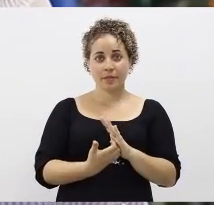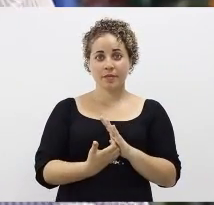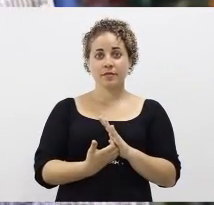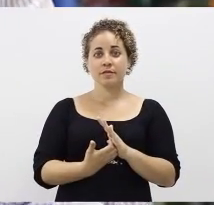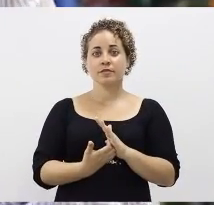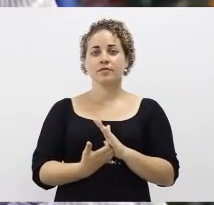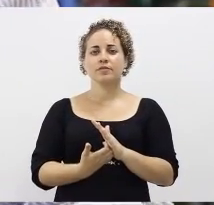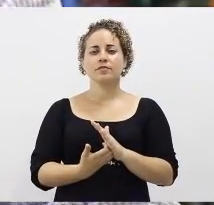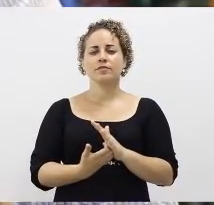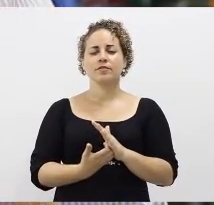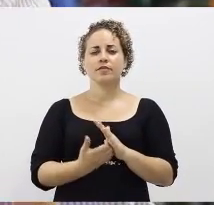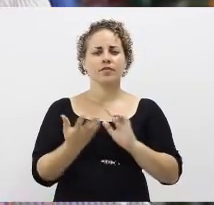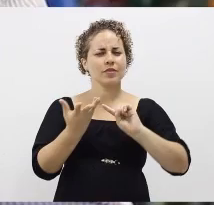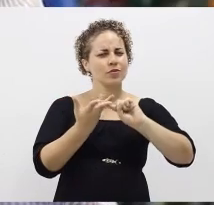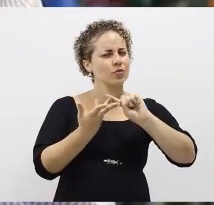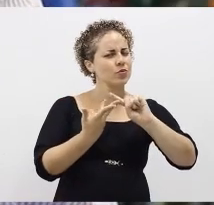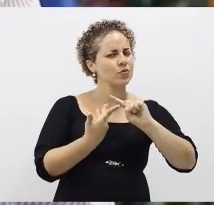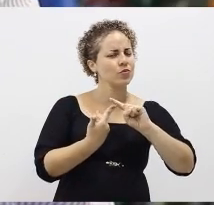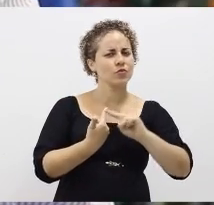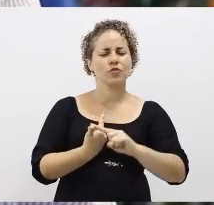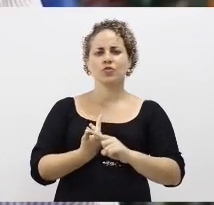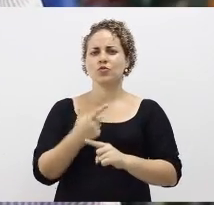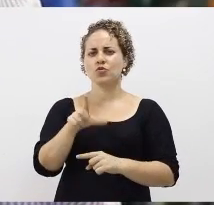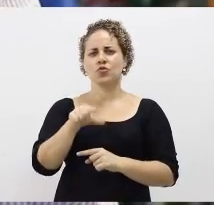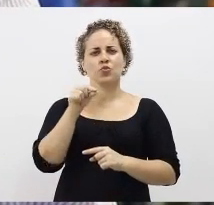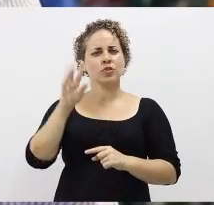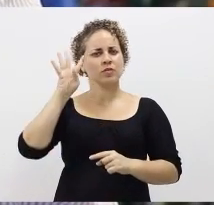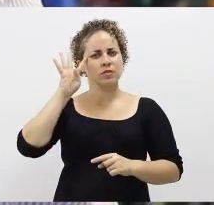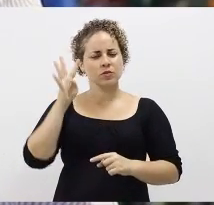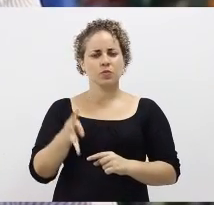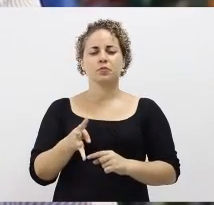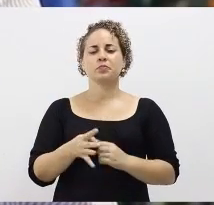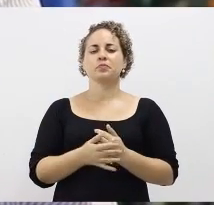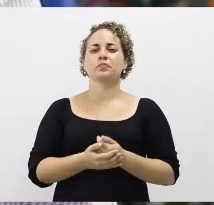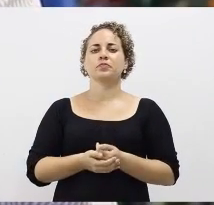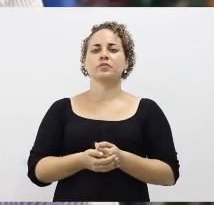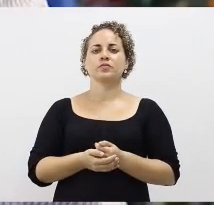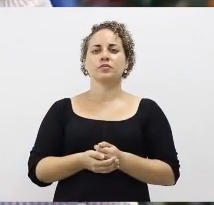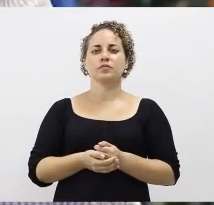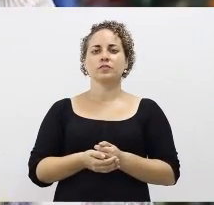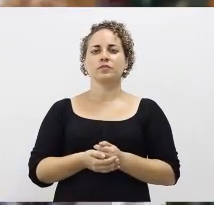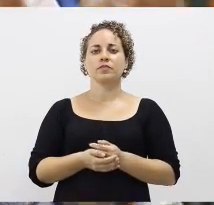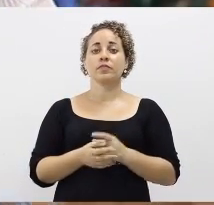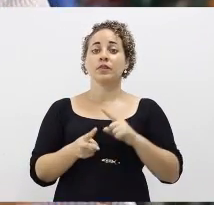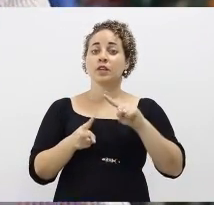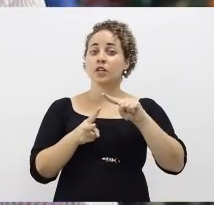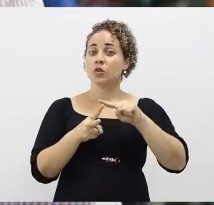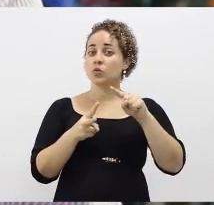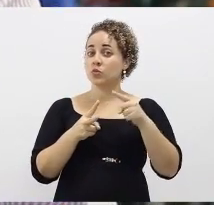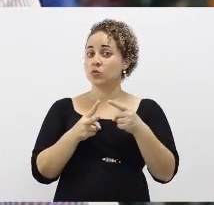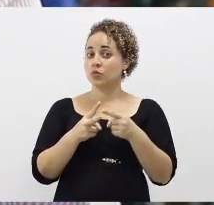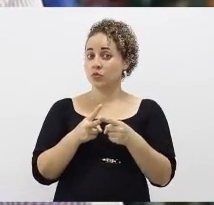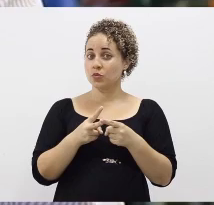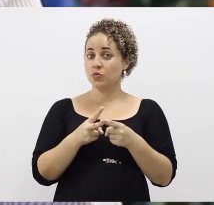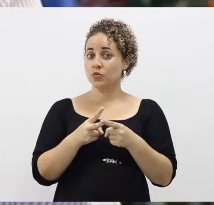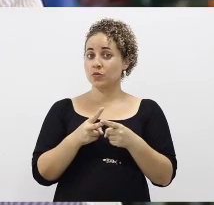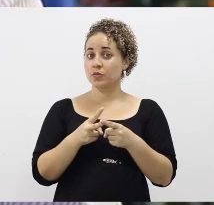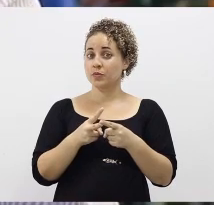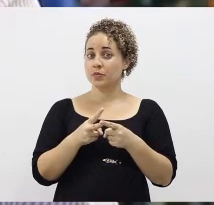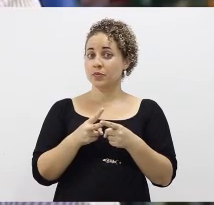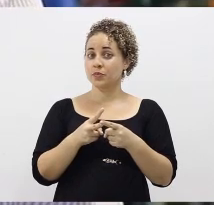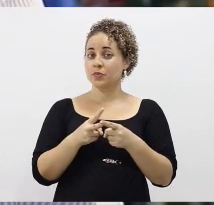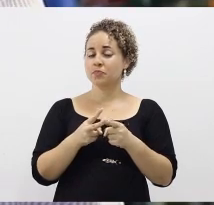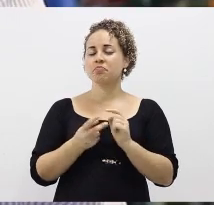temos vários tipos de decisão. Elas são classificadas em 2 grandes categorias. Quais